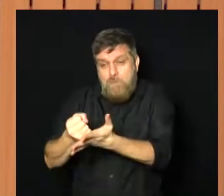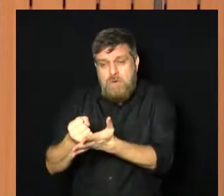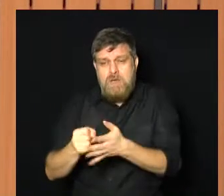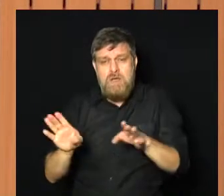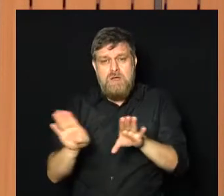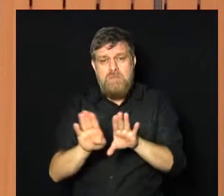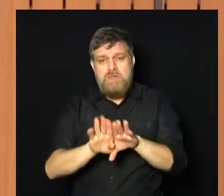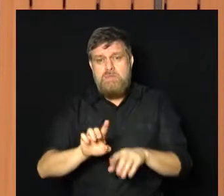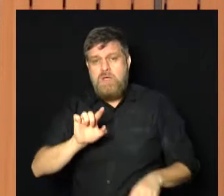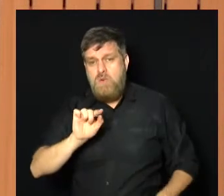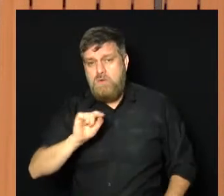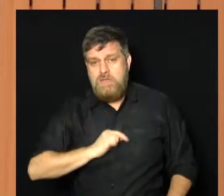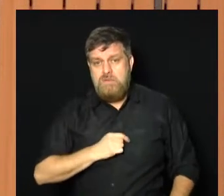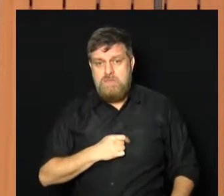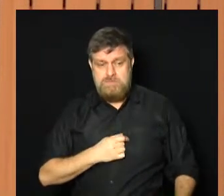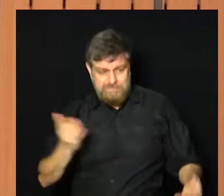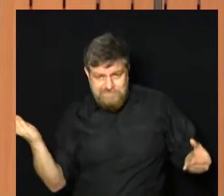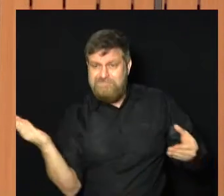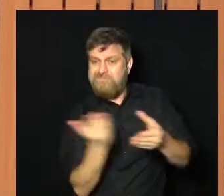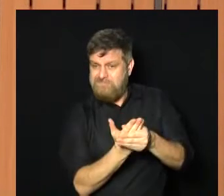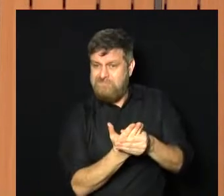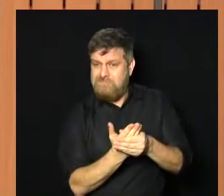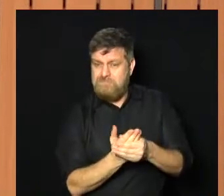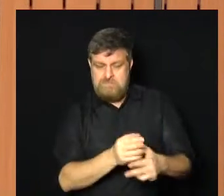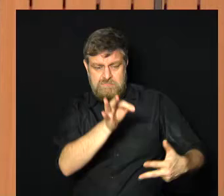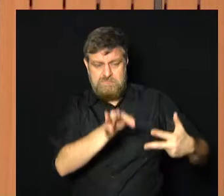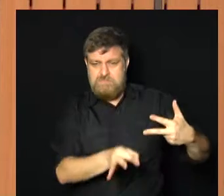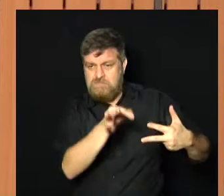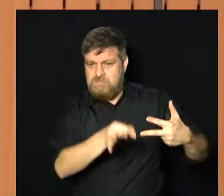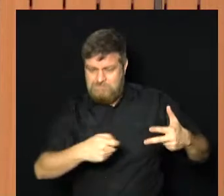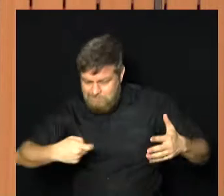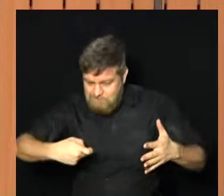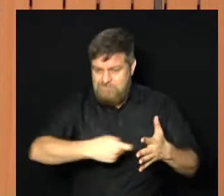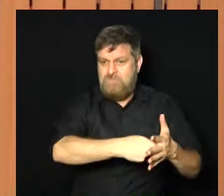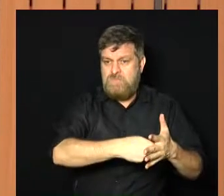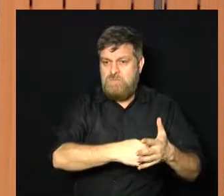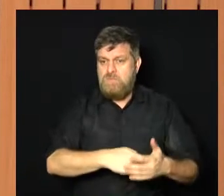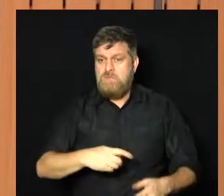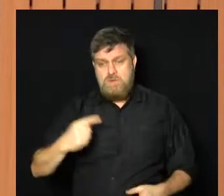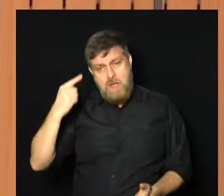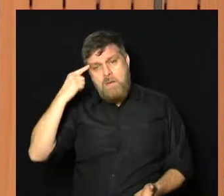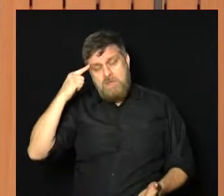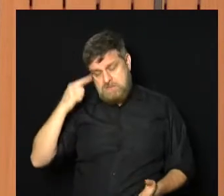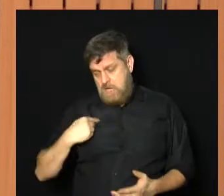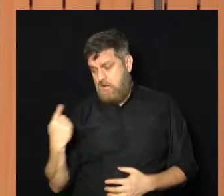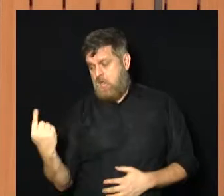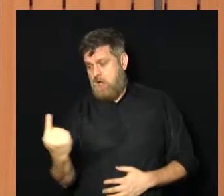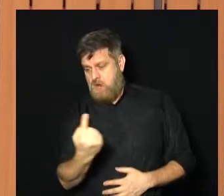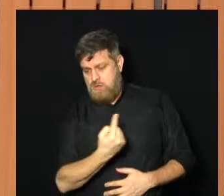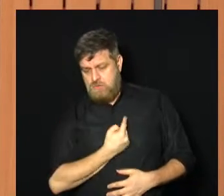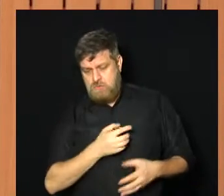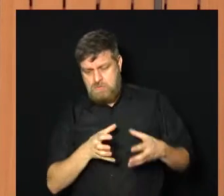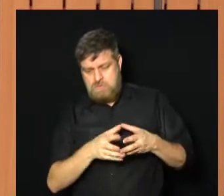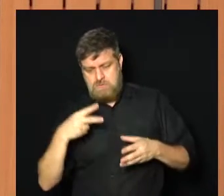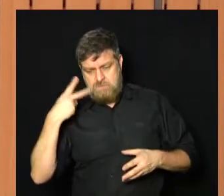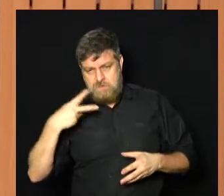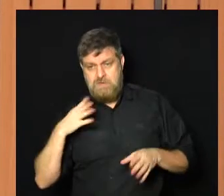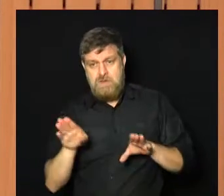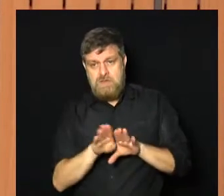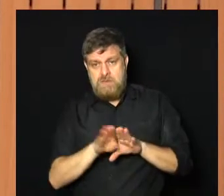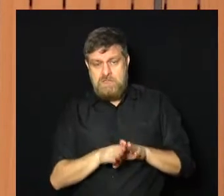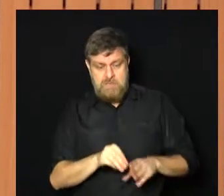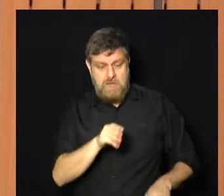que é o caminho da judicialização, né? A ser pensado também, tanto pela comissão como por nós, né? A intermediação junto ao